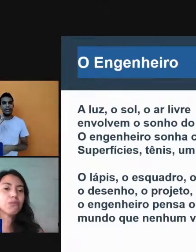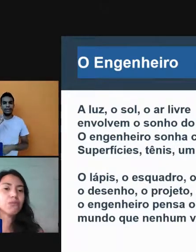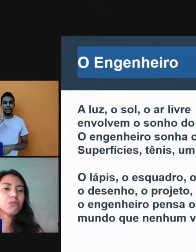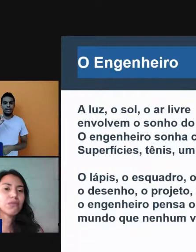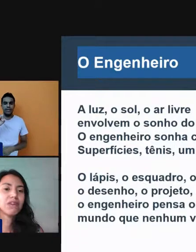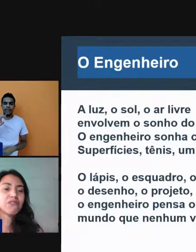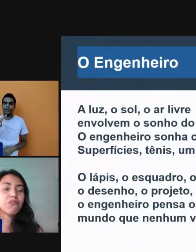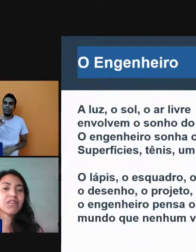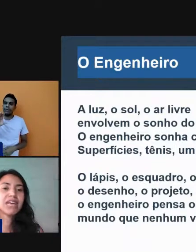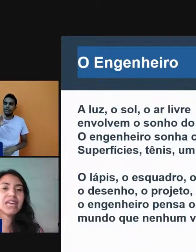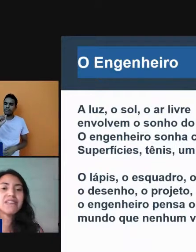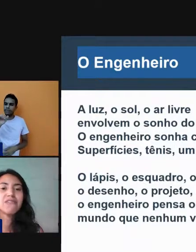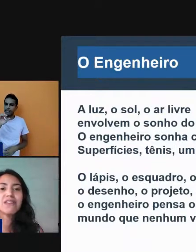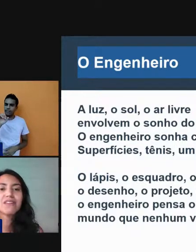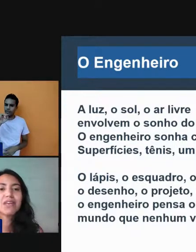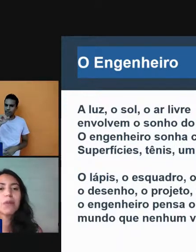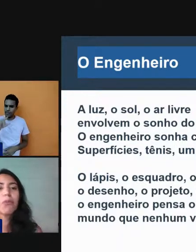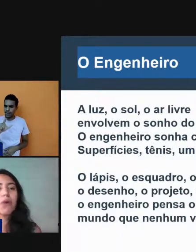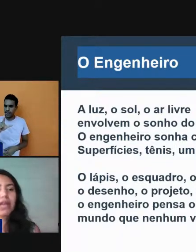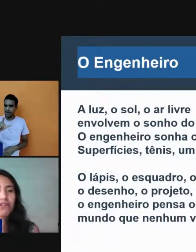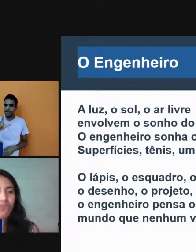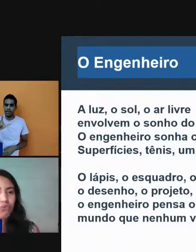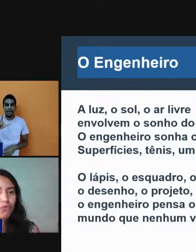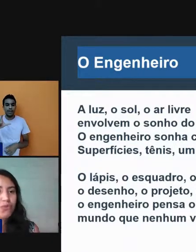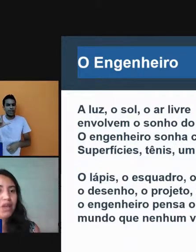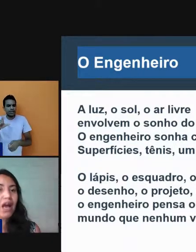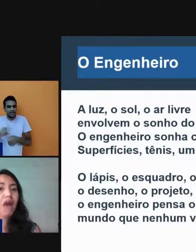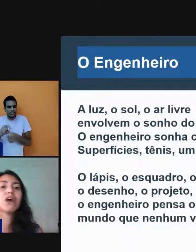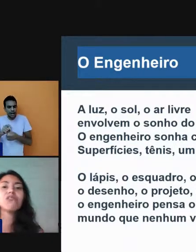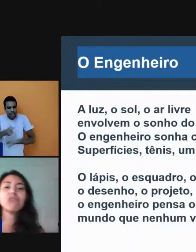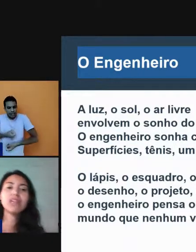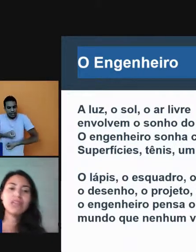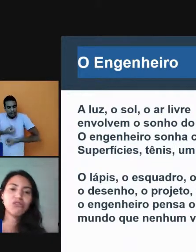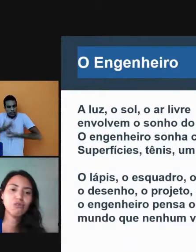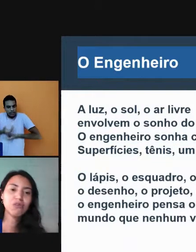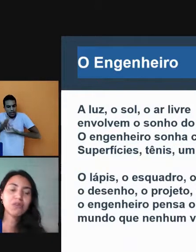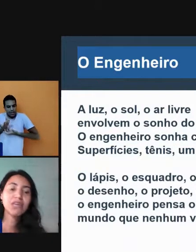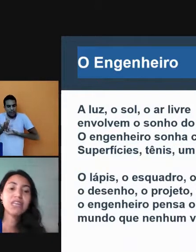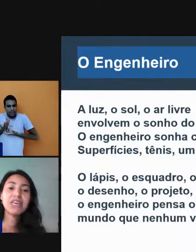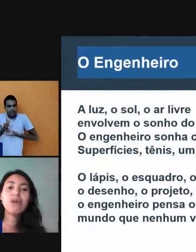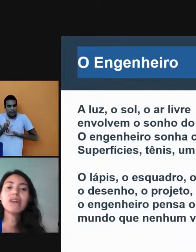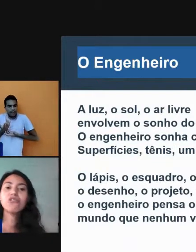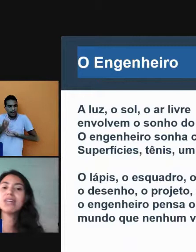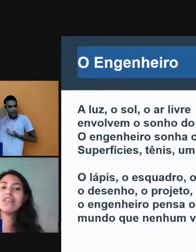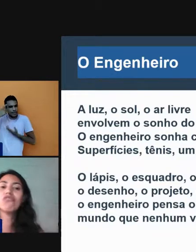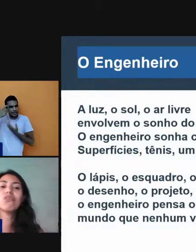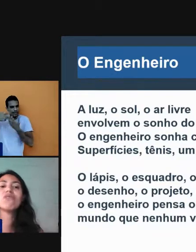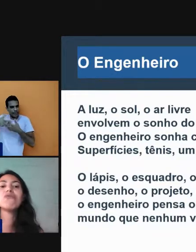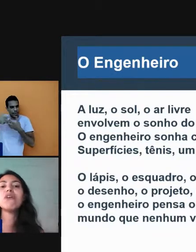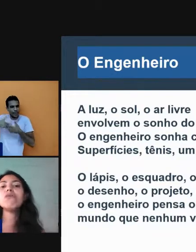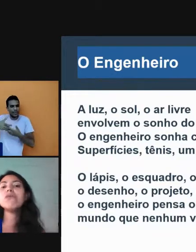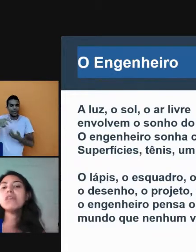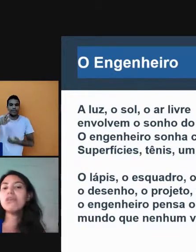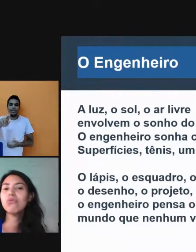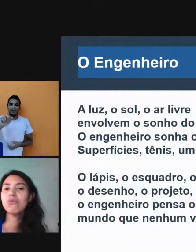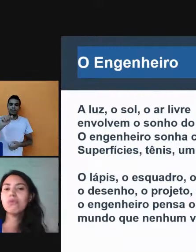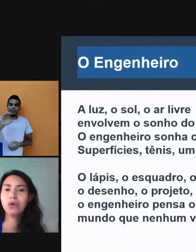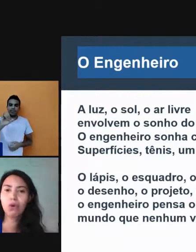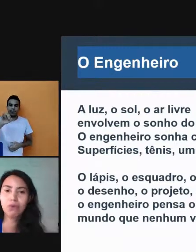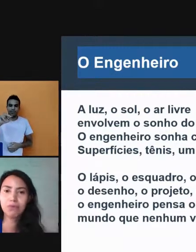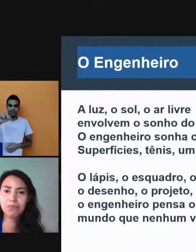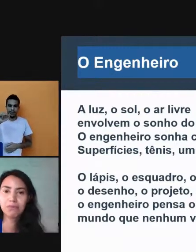racional, né? Vão ligar esse fazer poético ao racionalismo. E é um racionalismo que véu